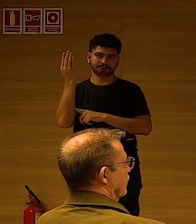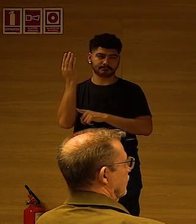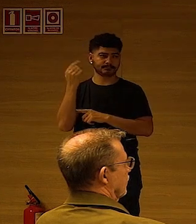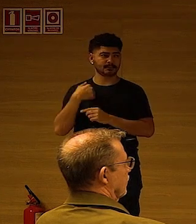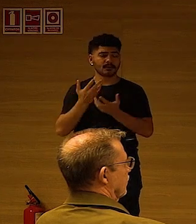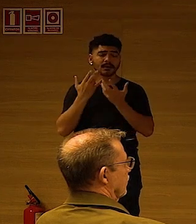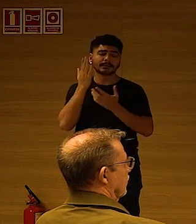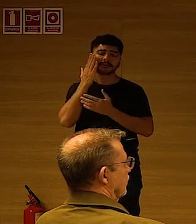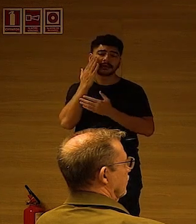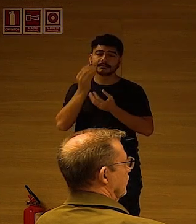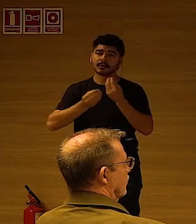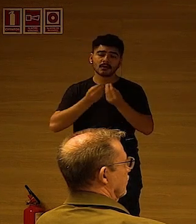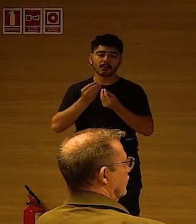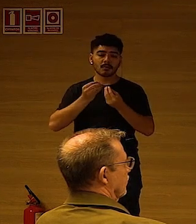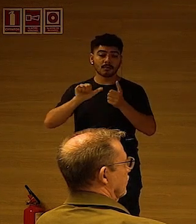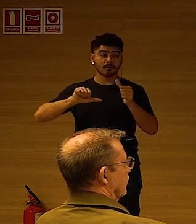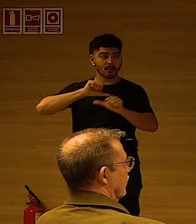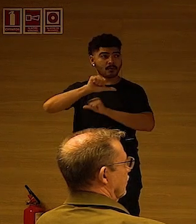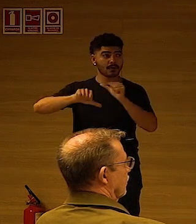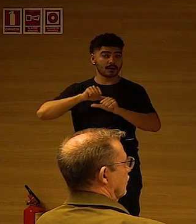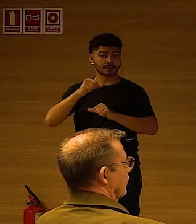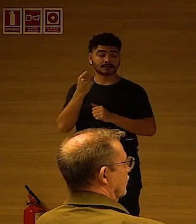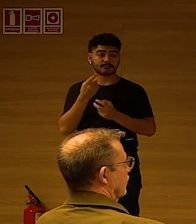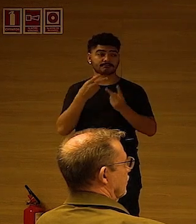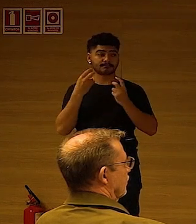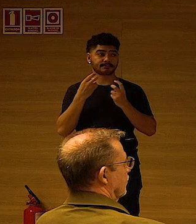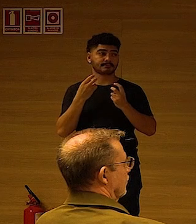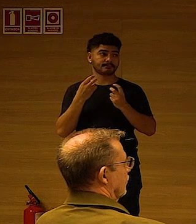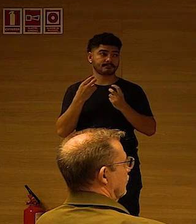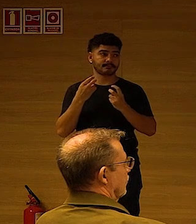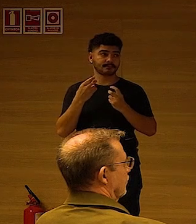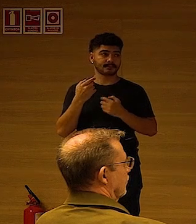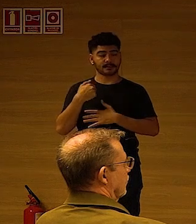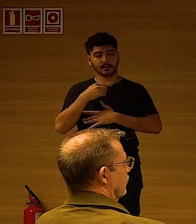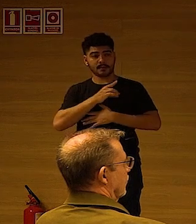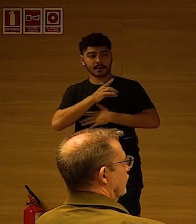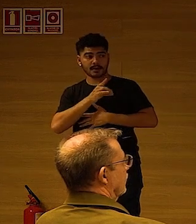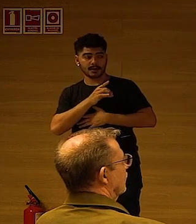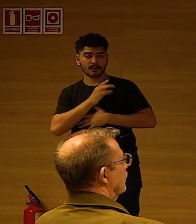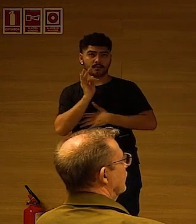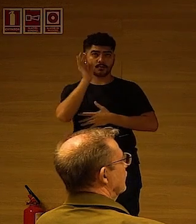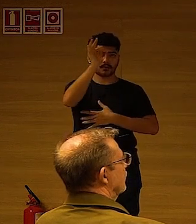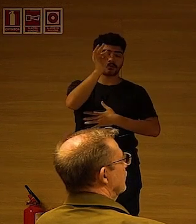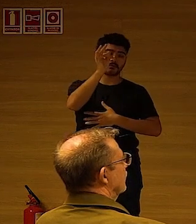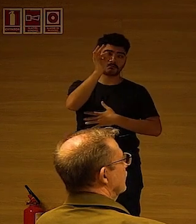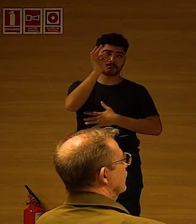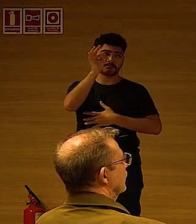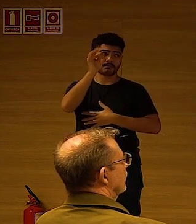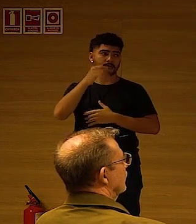Porque eu olho com um pouco de medo para o futuro, porque a criatividade humana